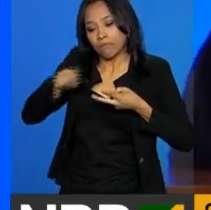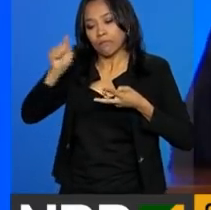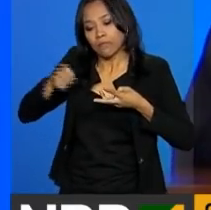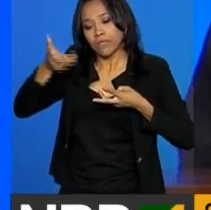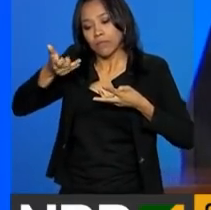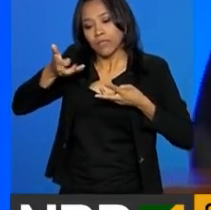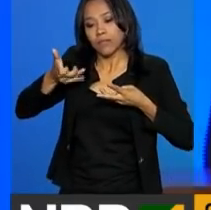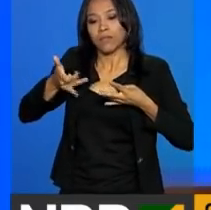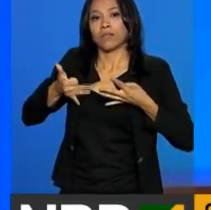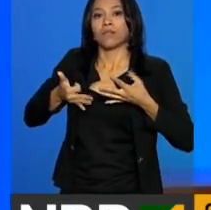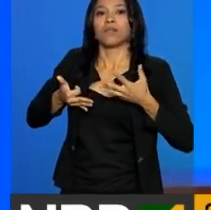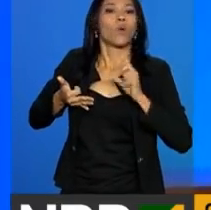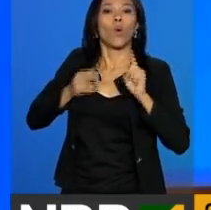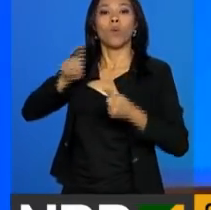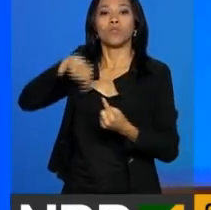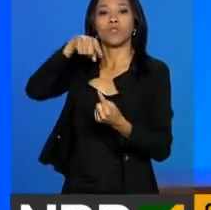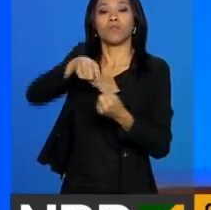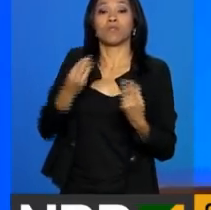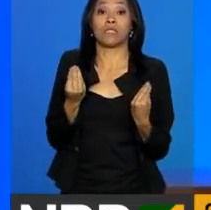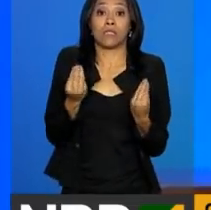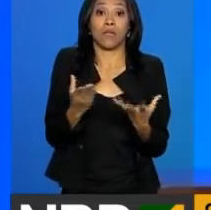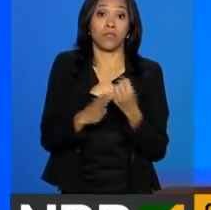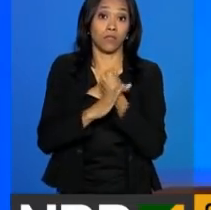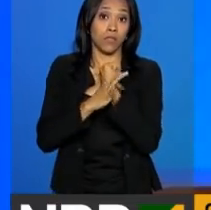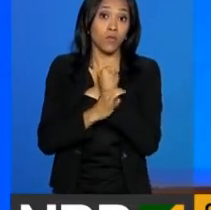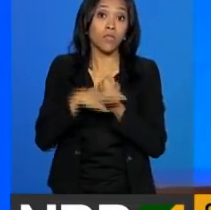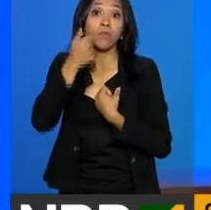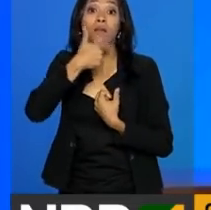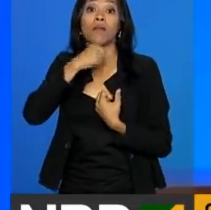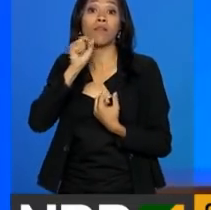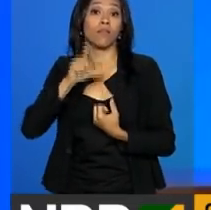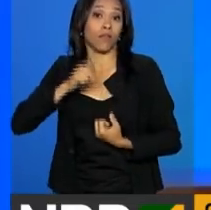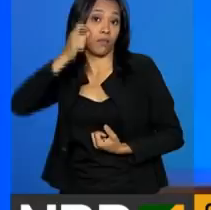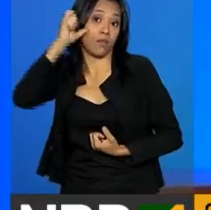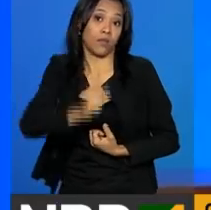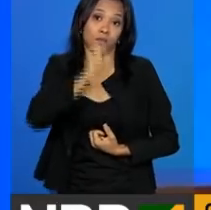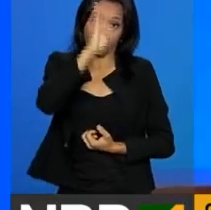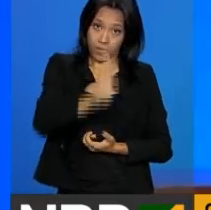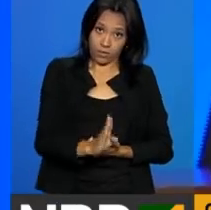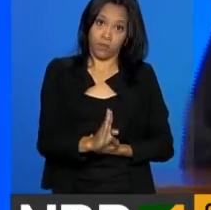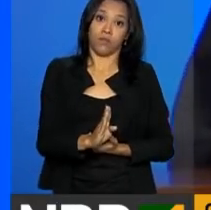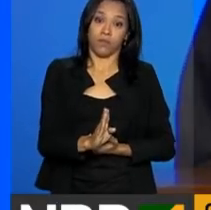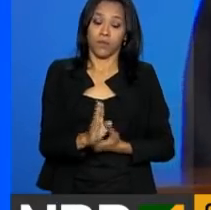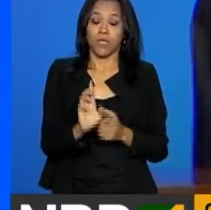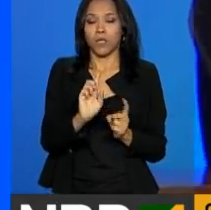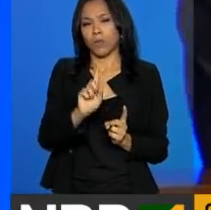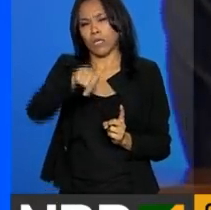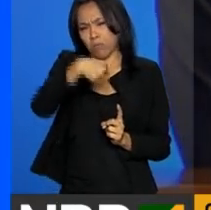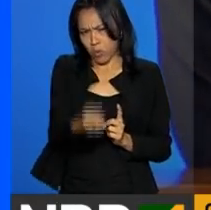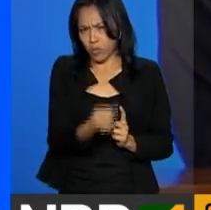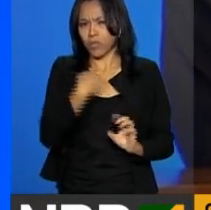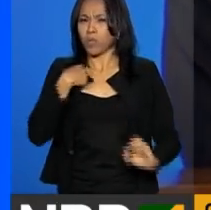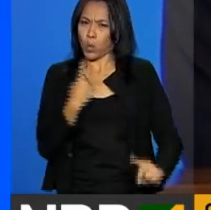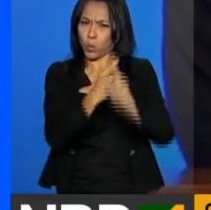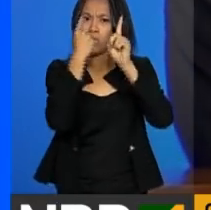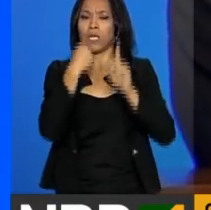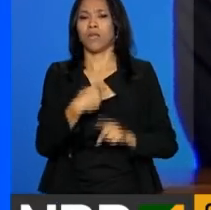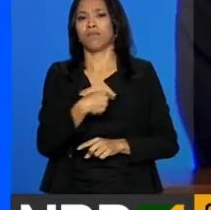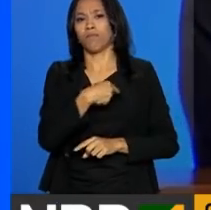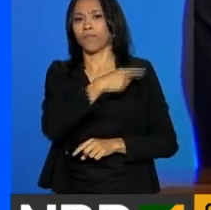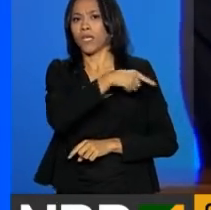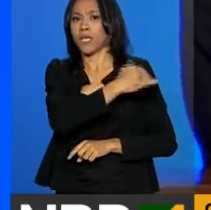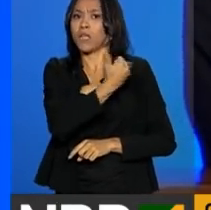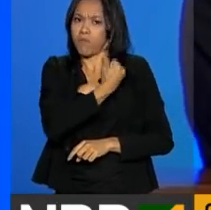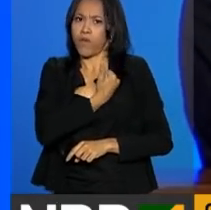segurança a quem investe é no nosso país e depois quando me encontrei outra ocasião ele disse olhe